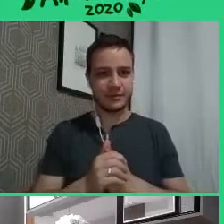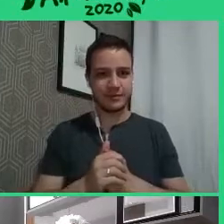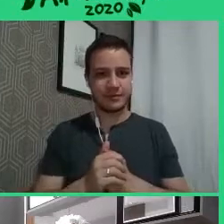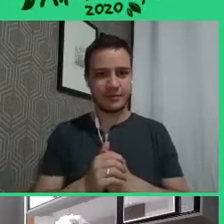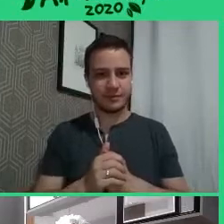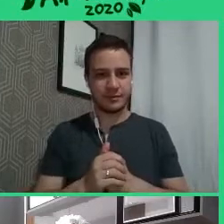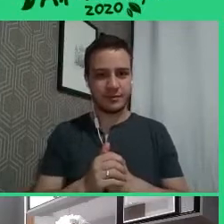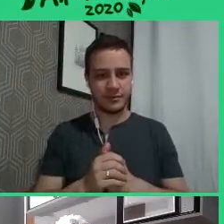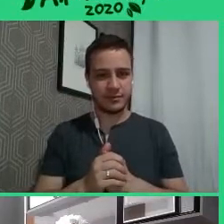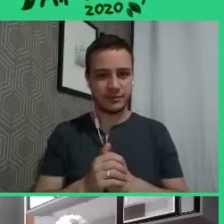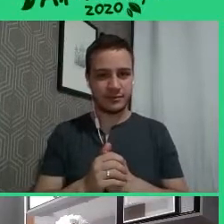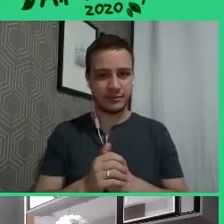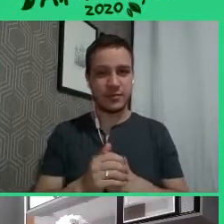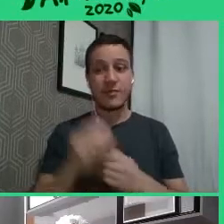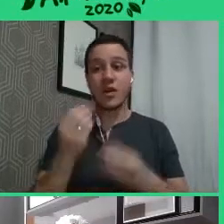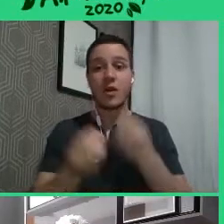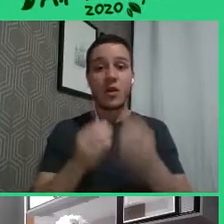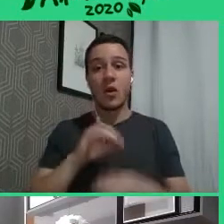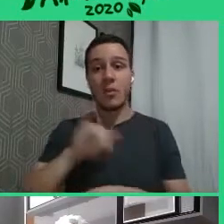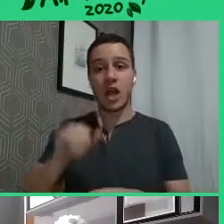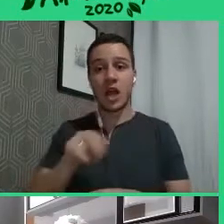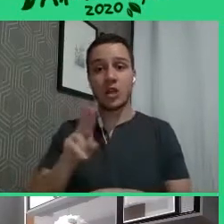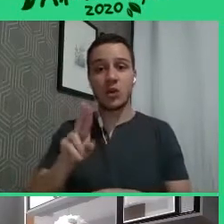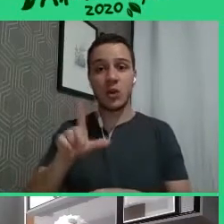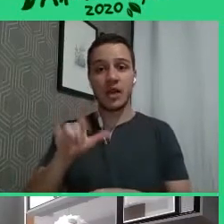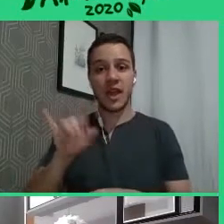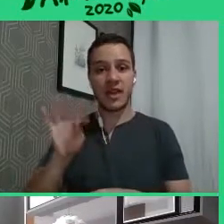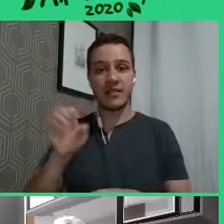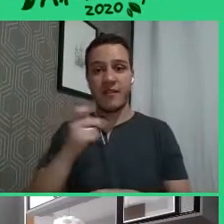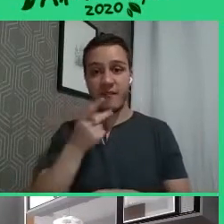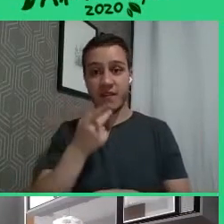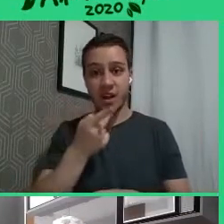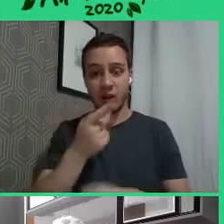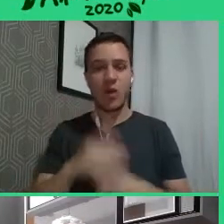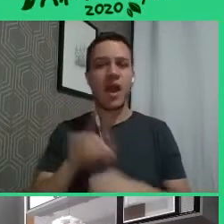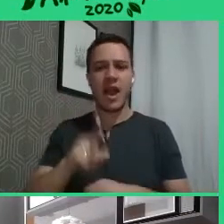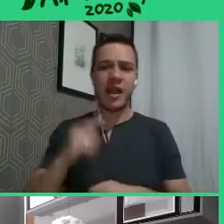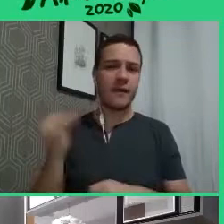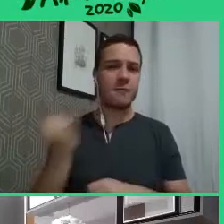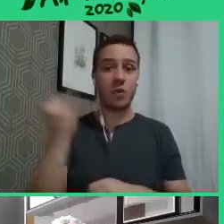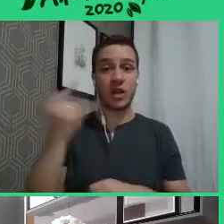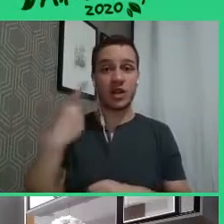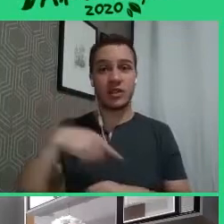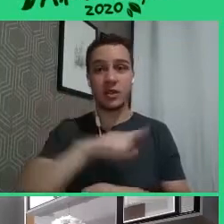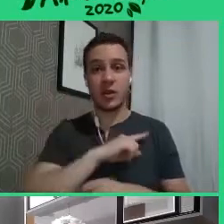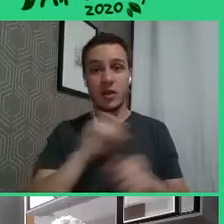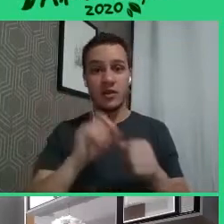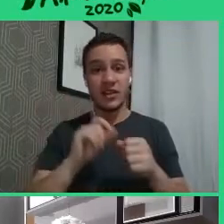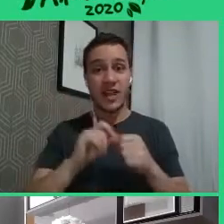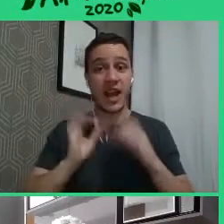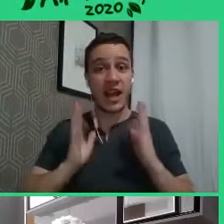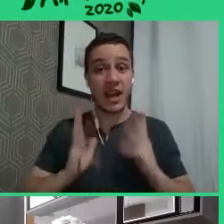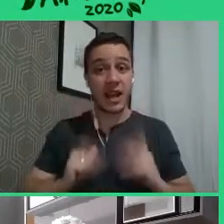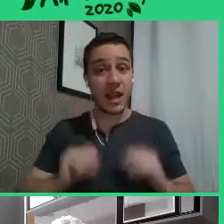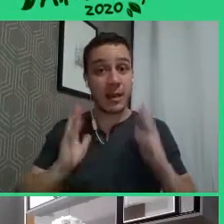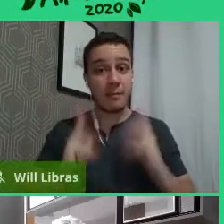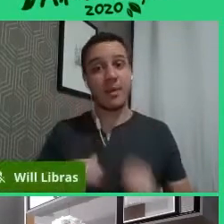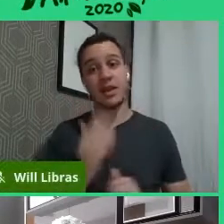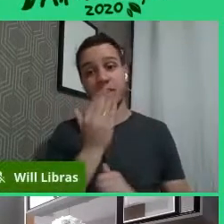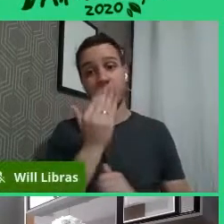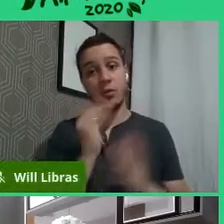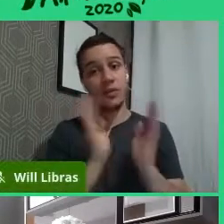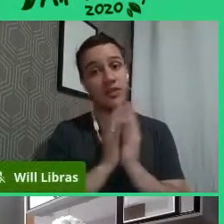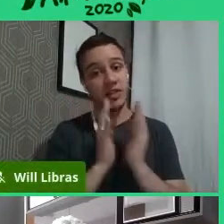Opa! Como a Juliette falou, é importante a gente frisar a questão da higienização dos